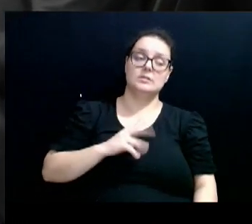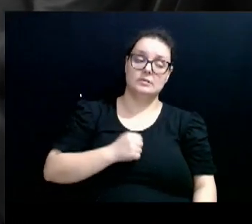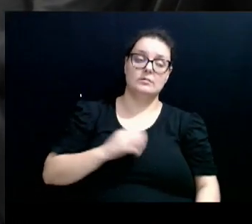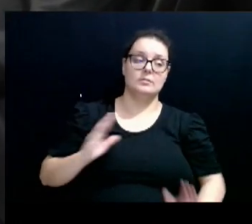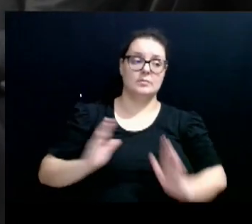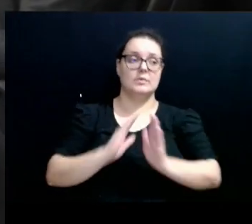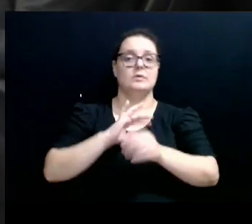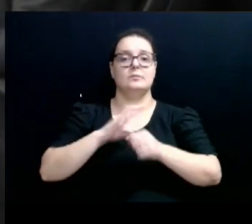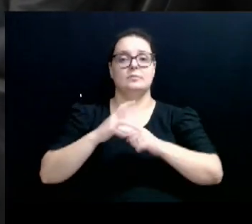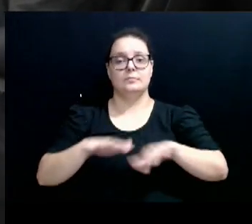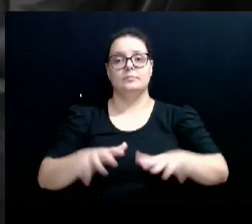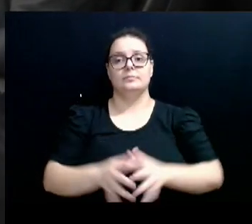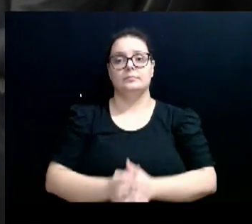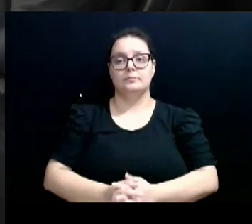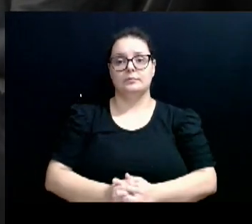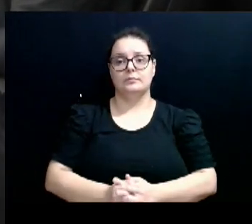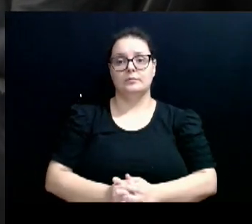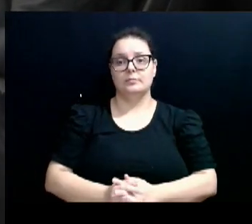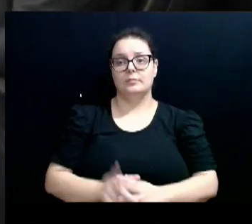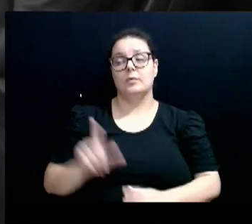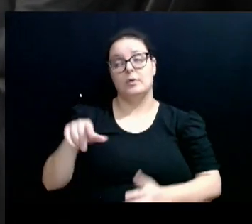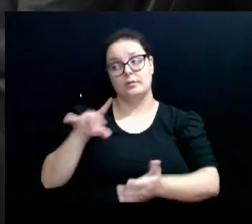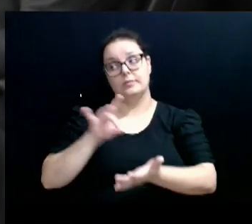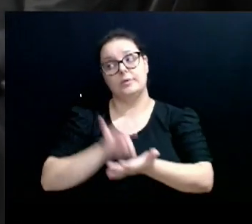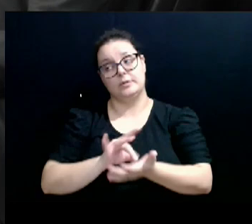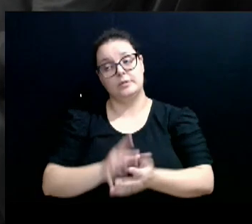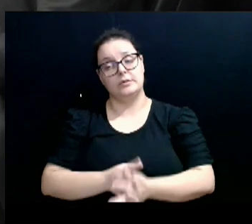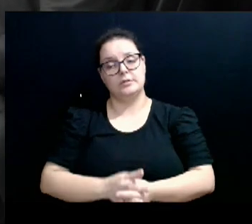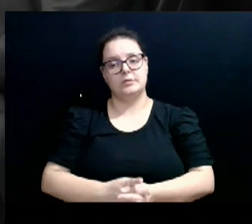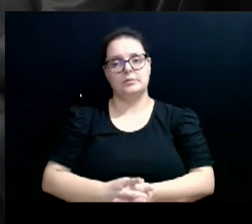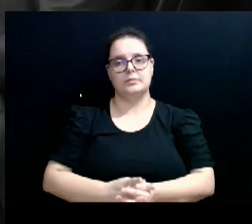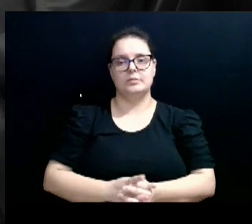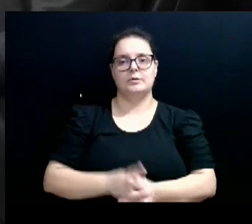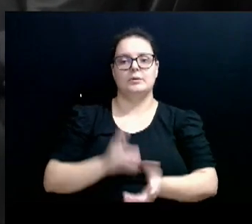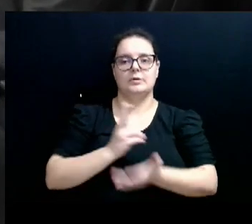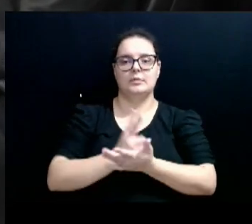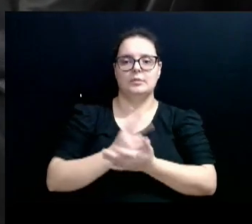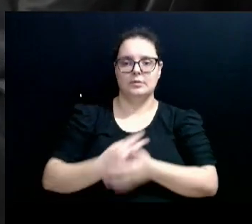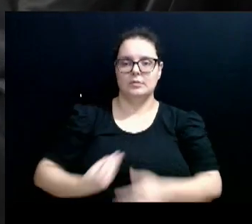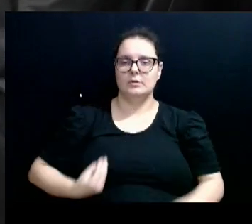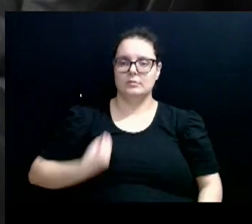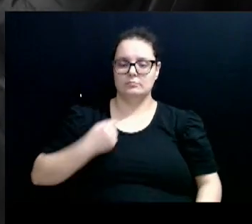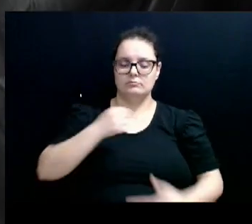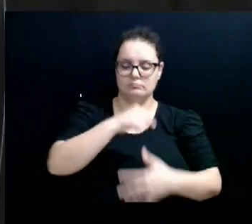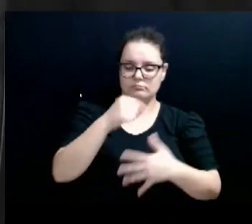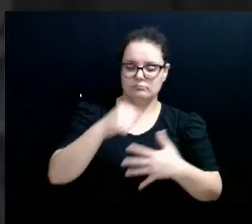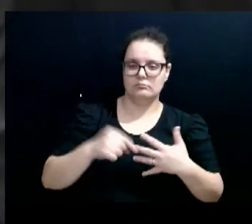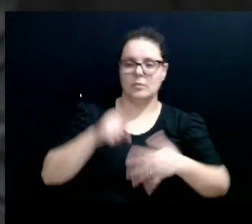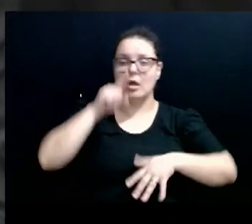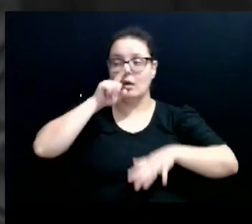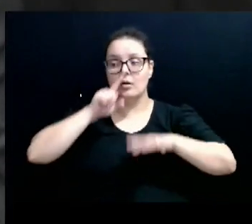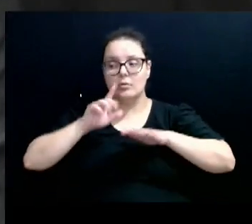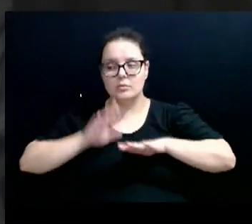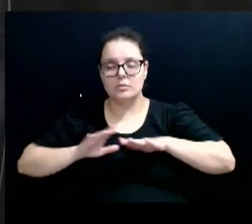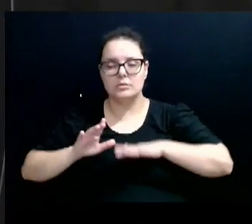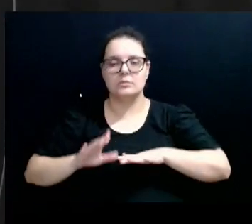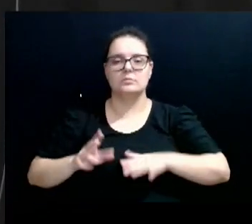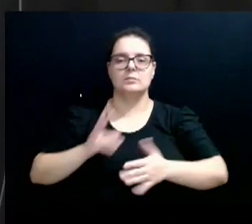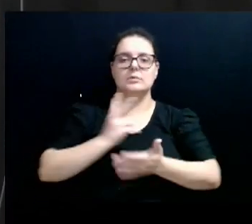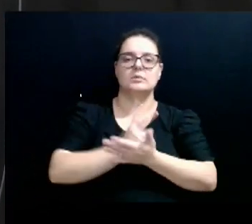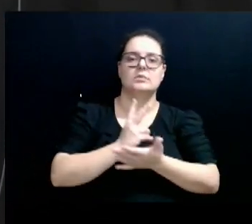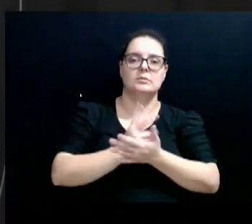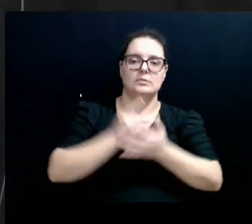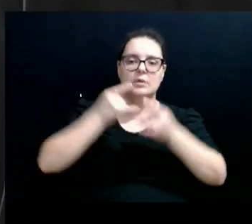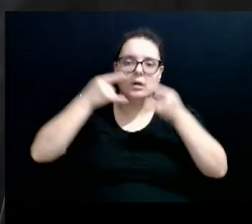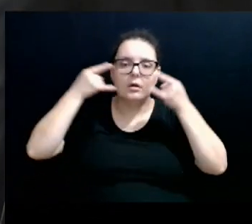É verdade. Eu sempre fui muito presente, né, nas sessões e sempre fui muito cuidadoso. Sempre usei máscara, higienização de mão.